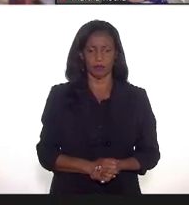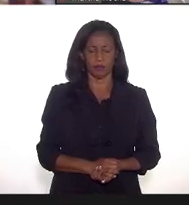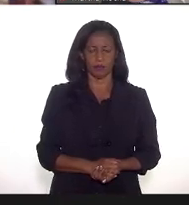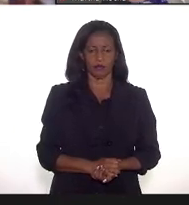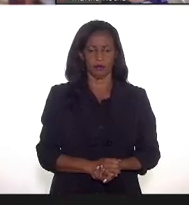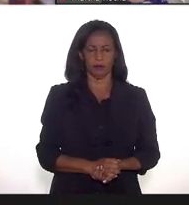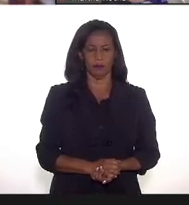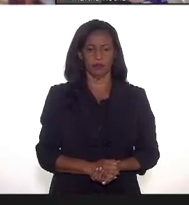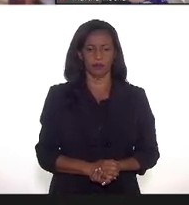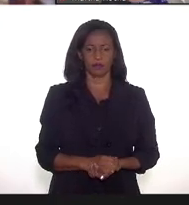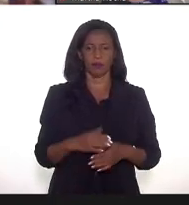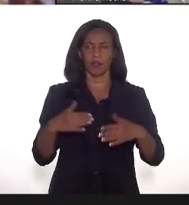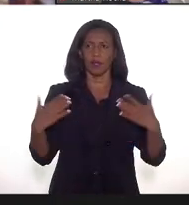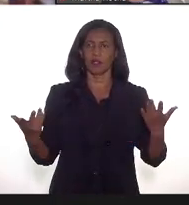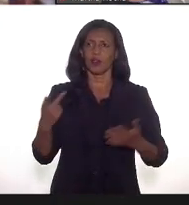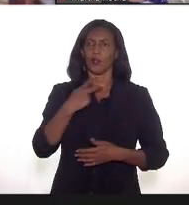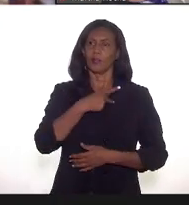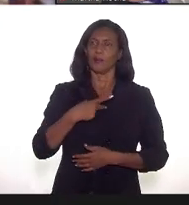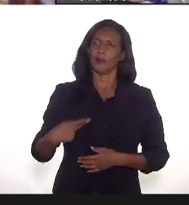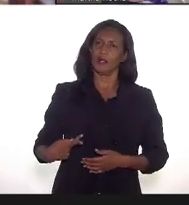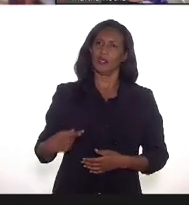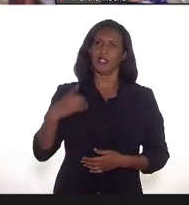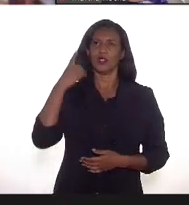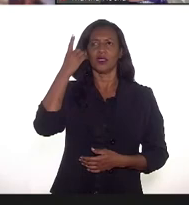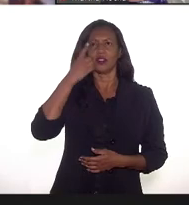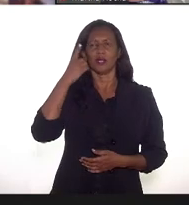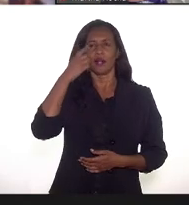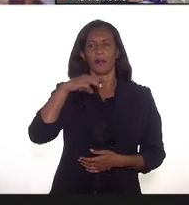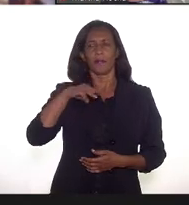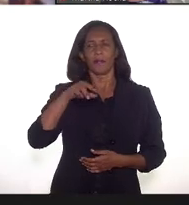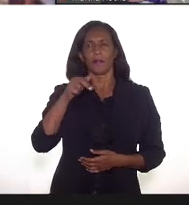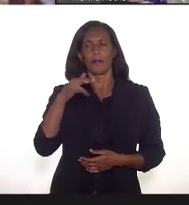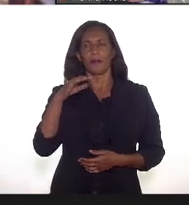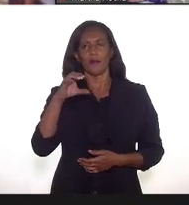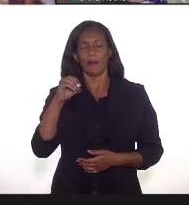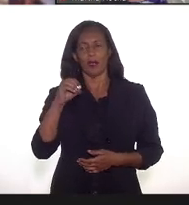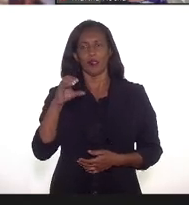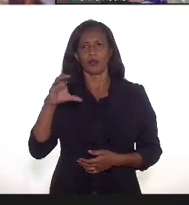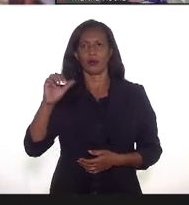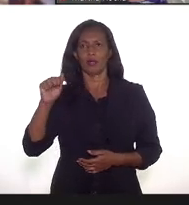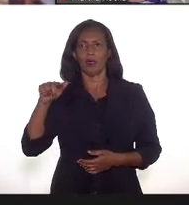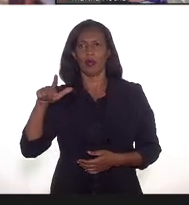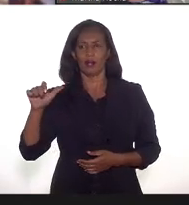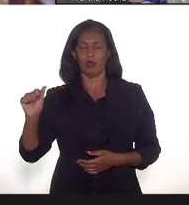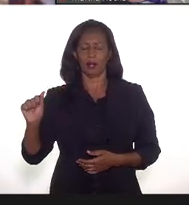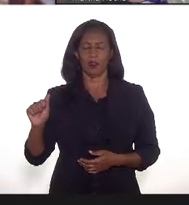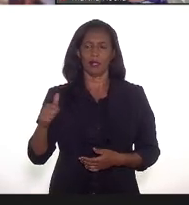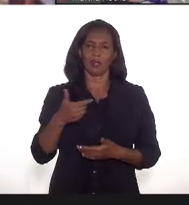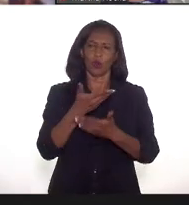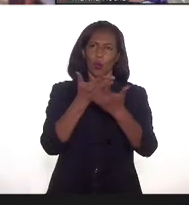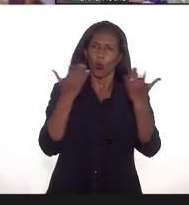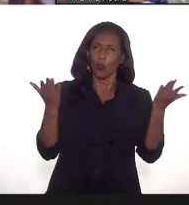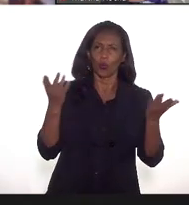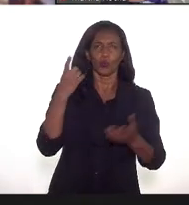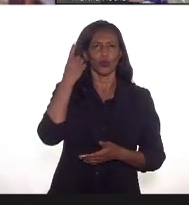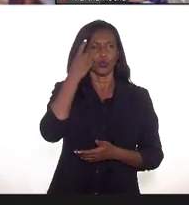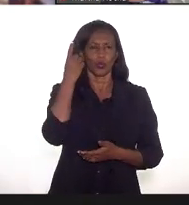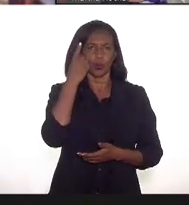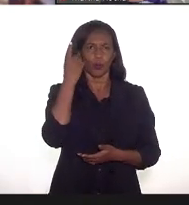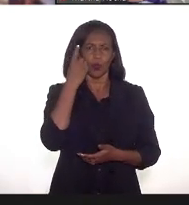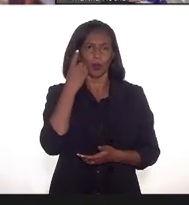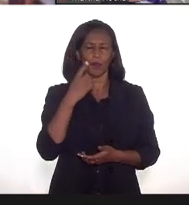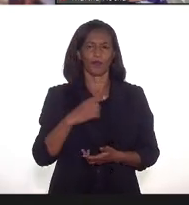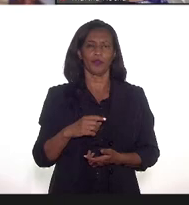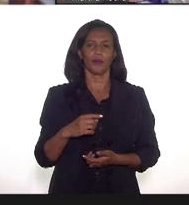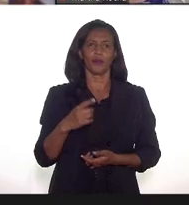Bem, excelentíssimo senhor presidente, deputado Márcio Canella desta comissão, excelentíssimos senhores deputados, deputado